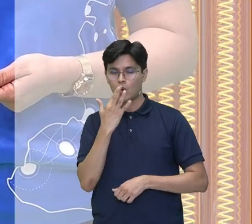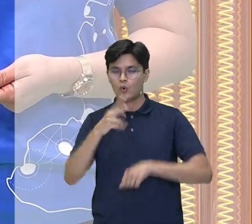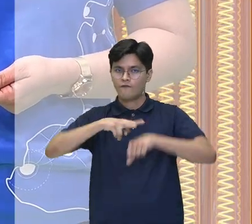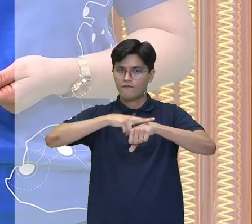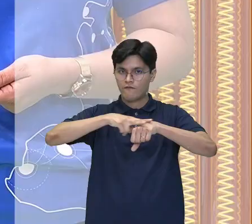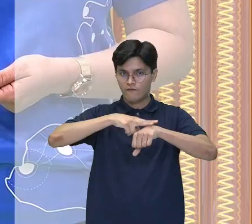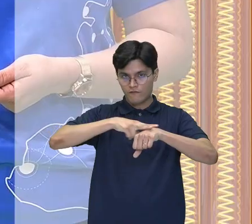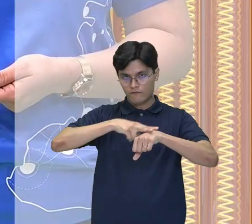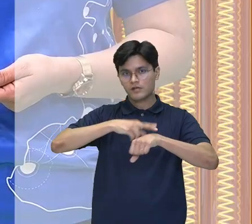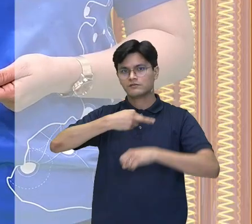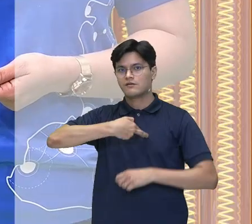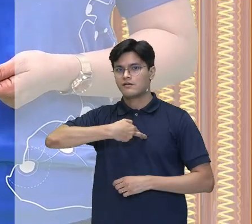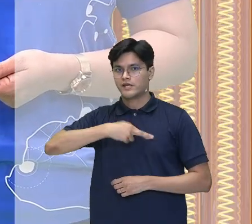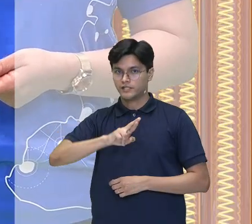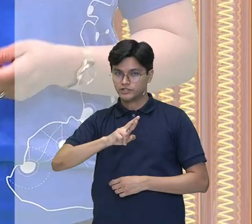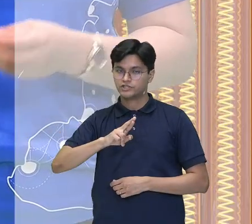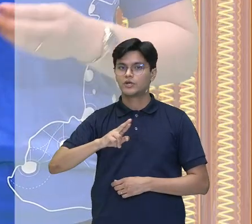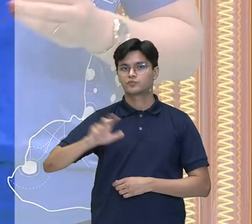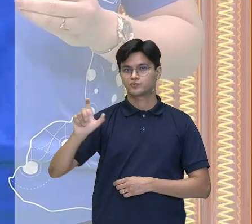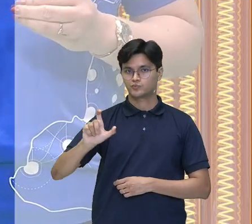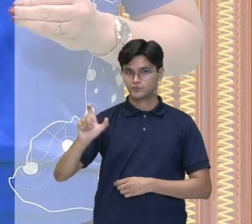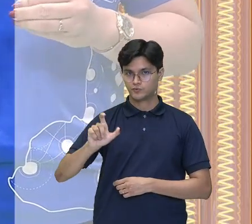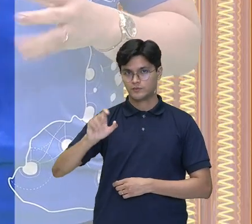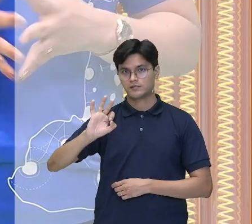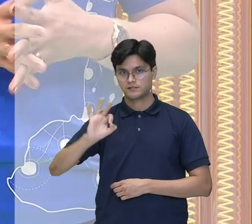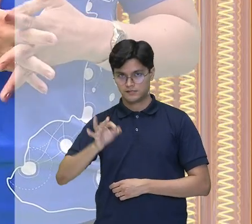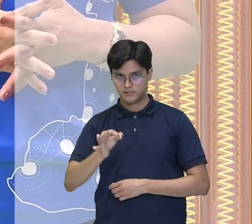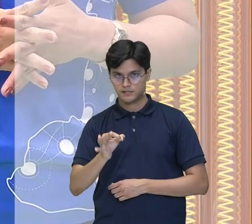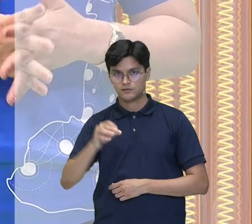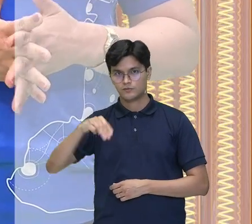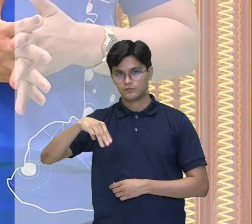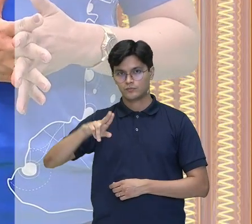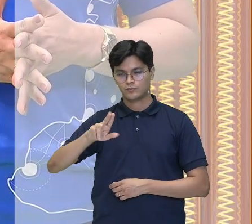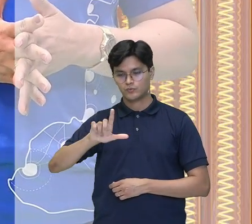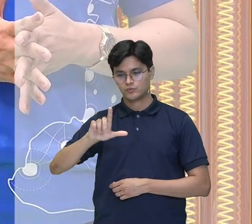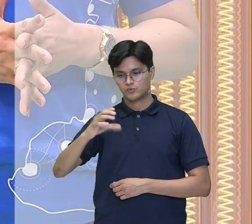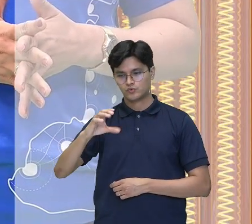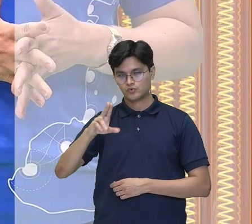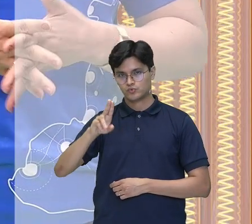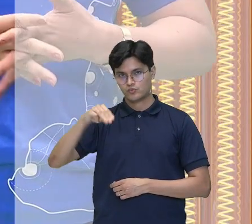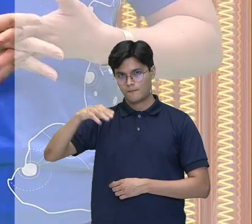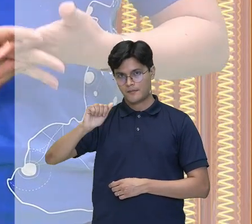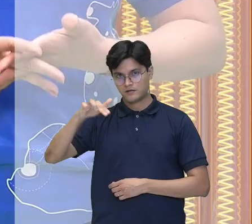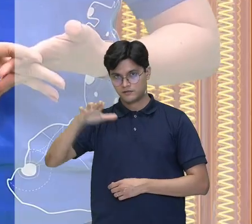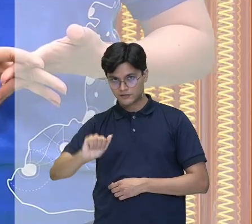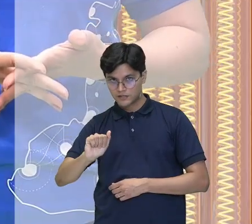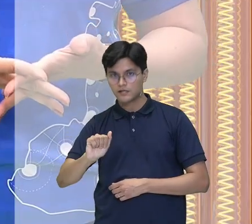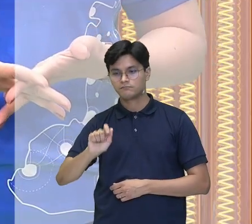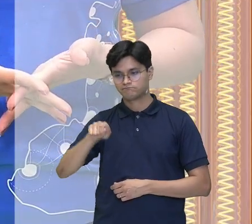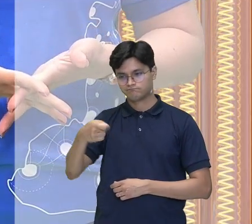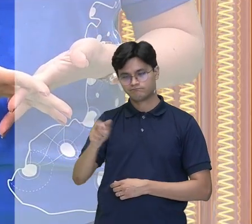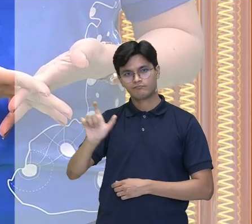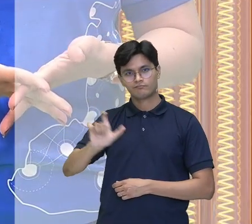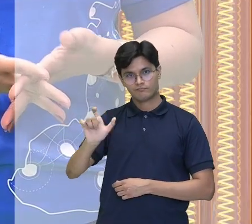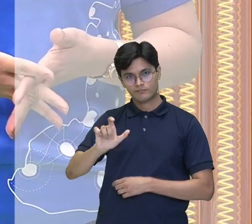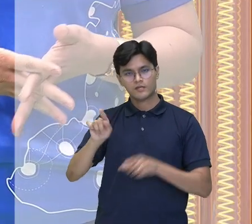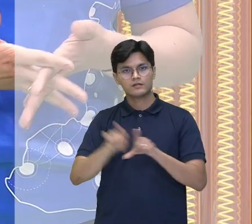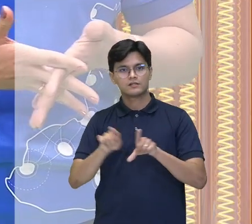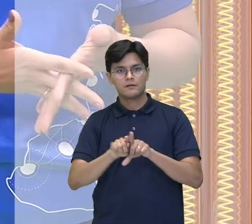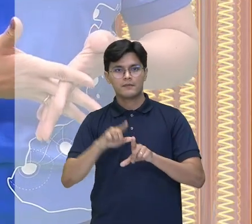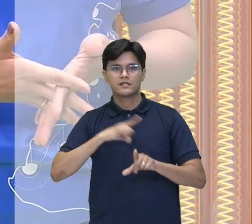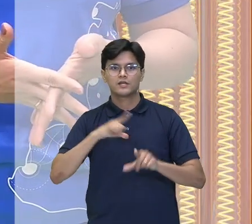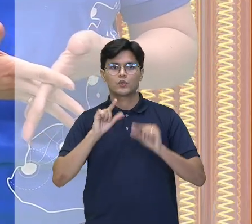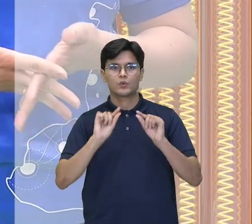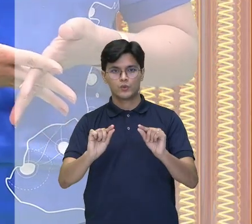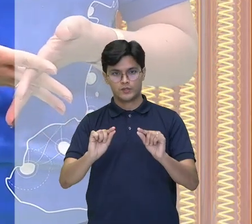da religião muçulmana, certo? Dentro desse território nós temos a persistência da religião tradicional,